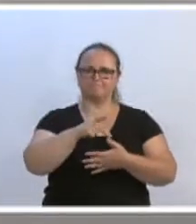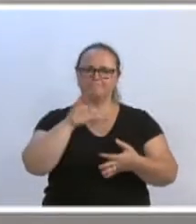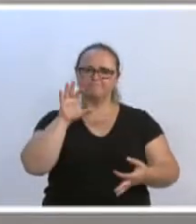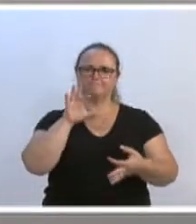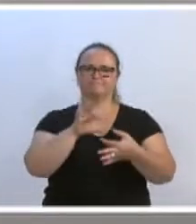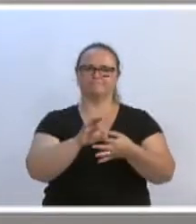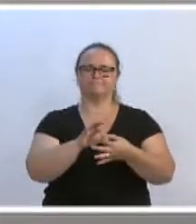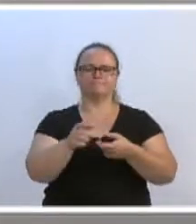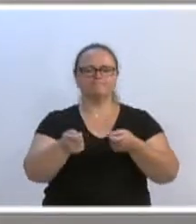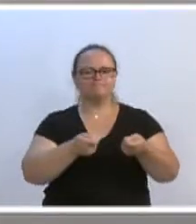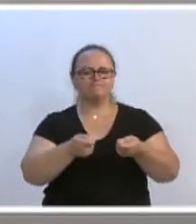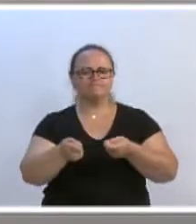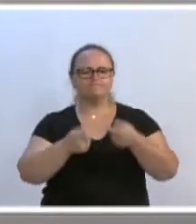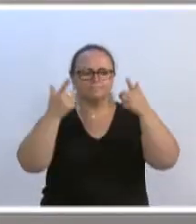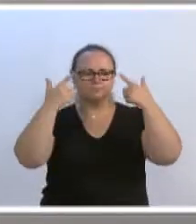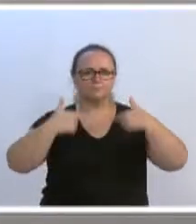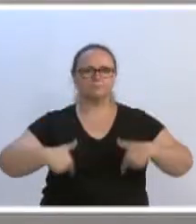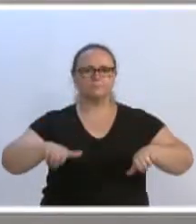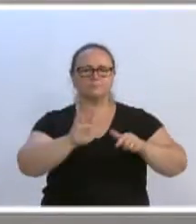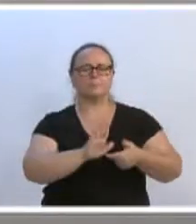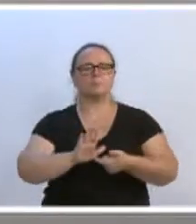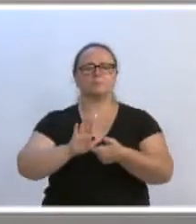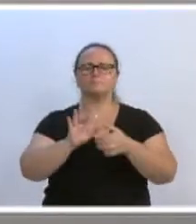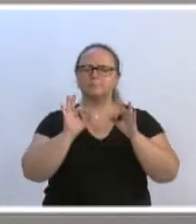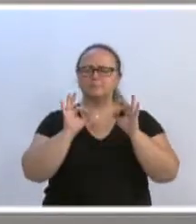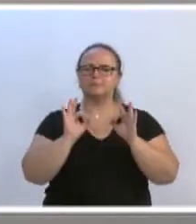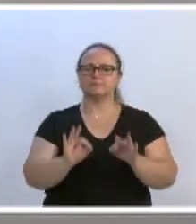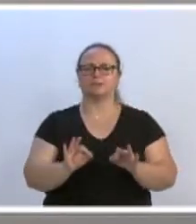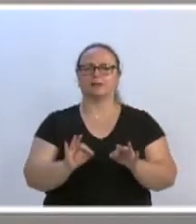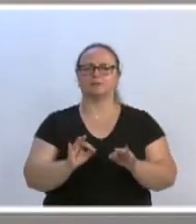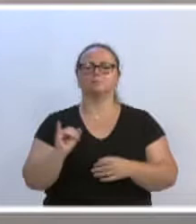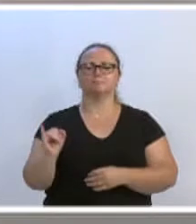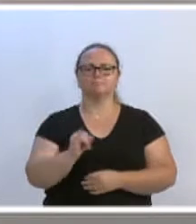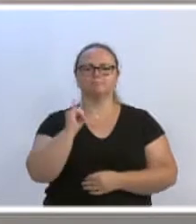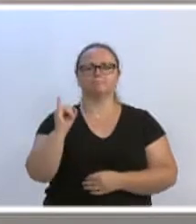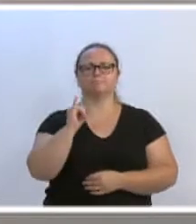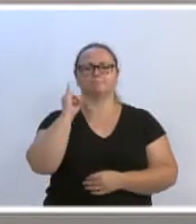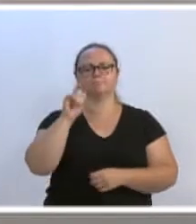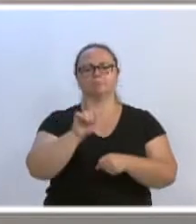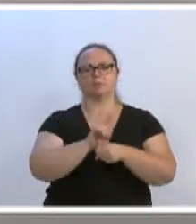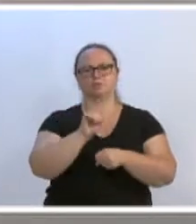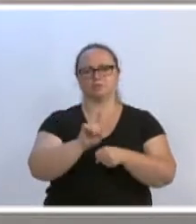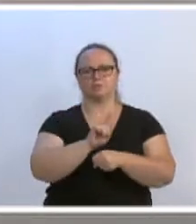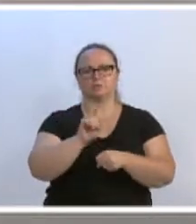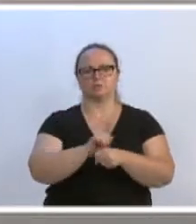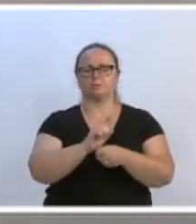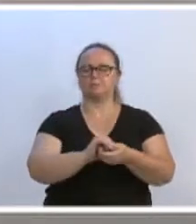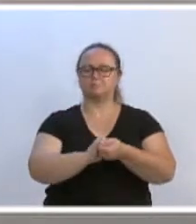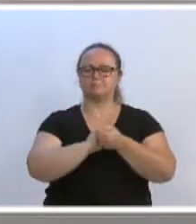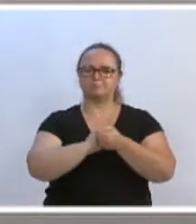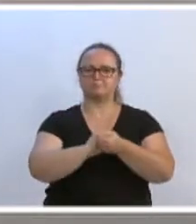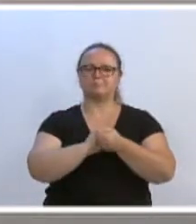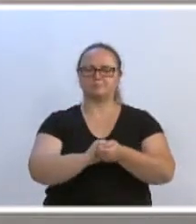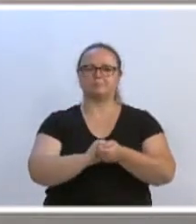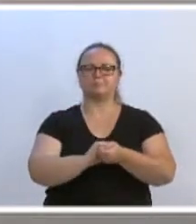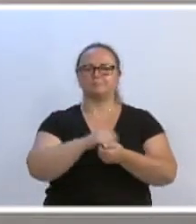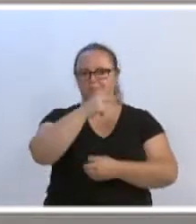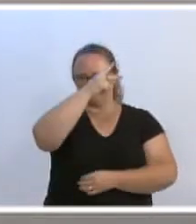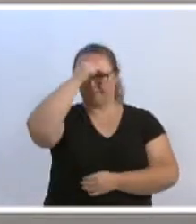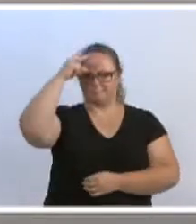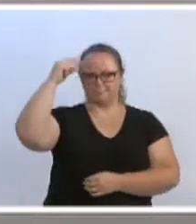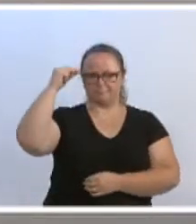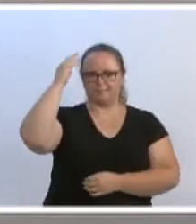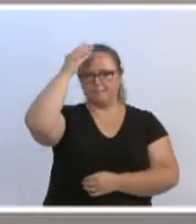controladoria interna transparência muito importante na questão da gestão pública parabéns ao prefeito mário pela casa legislativa